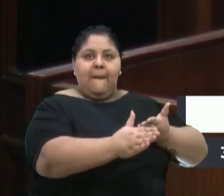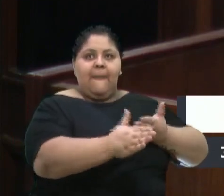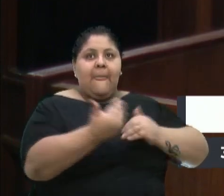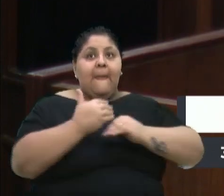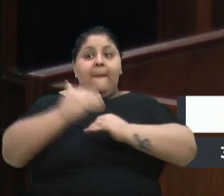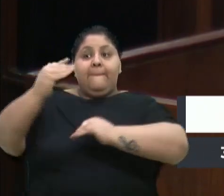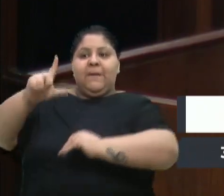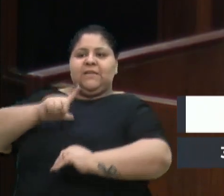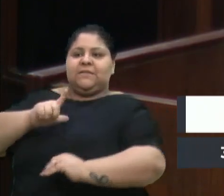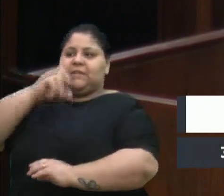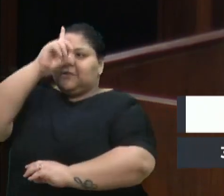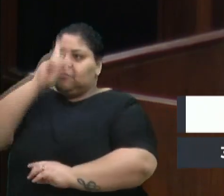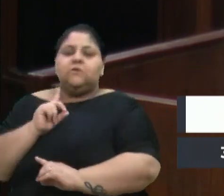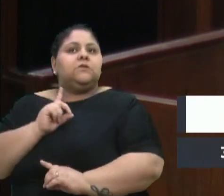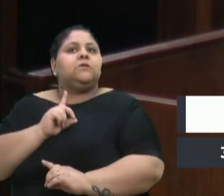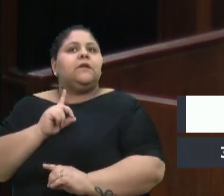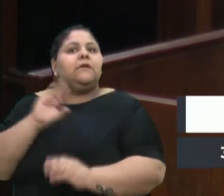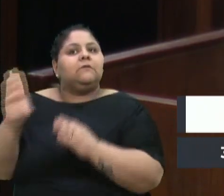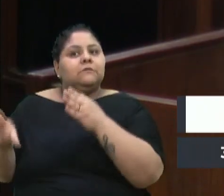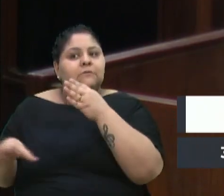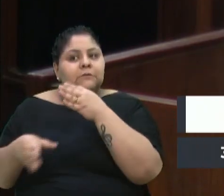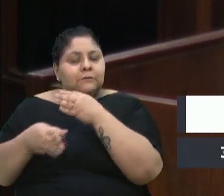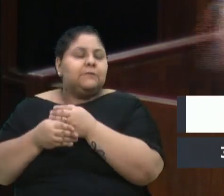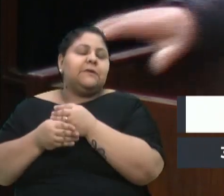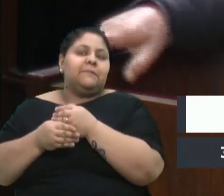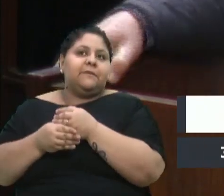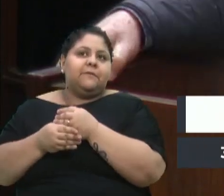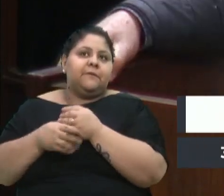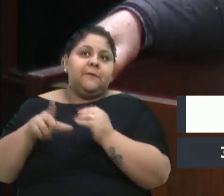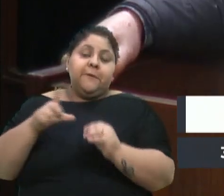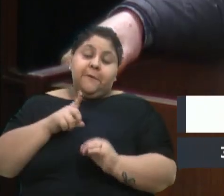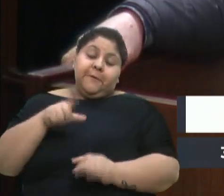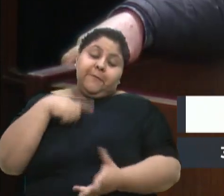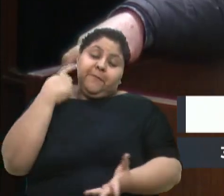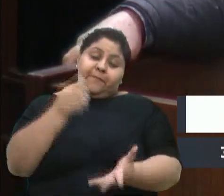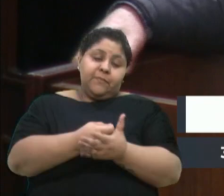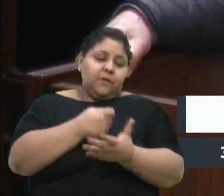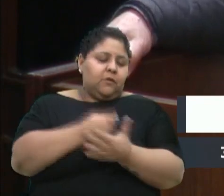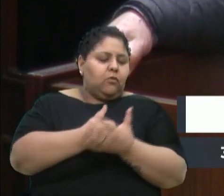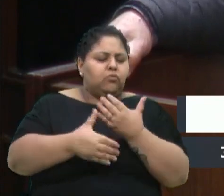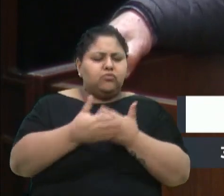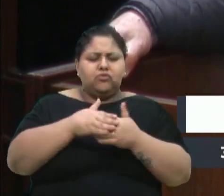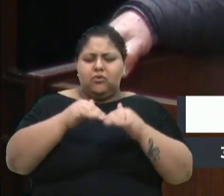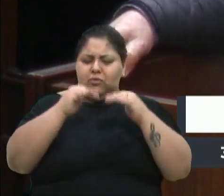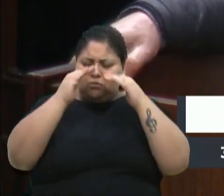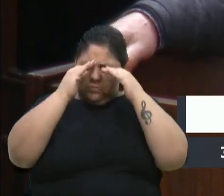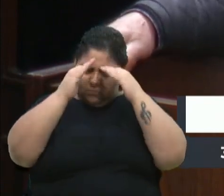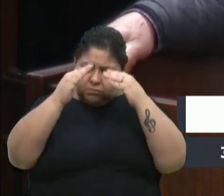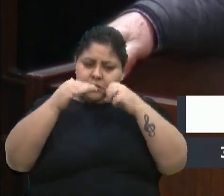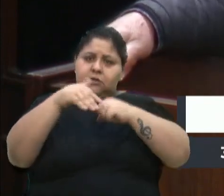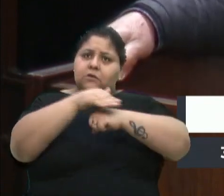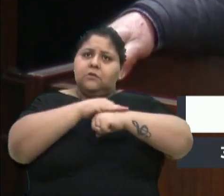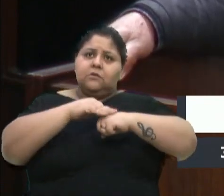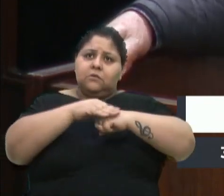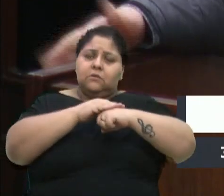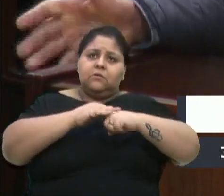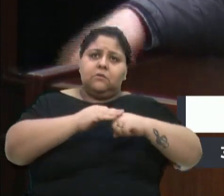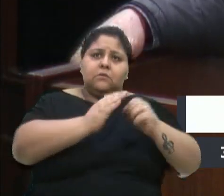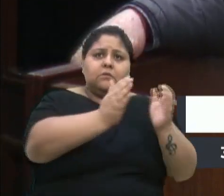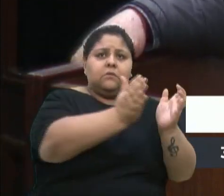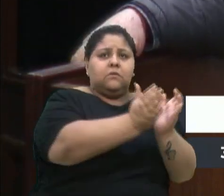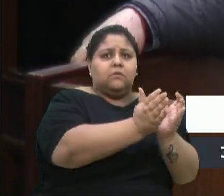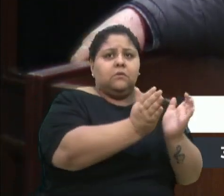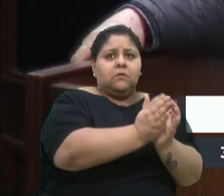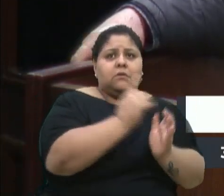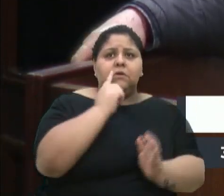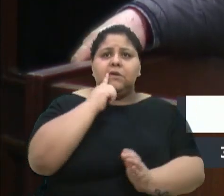o direito nessa emenda. E eu tentei, com todo respeito, conversar com a minha colega Rose, ela quer manter a